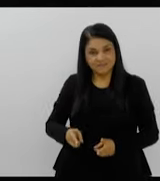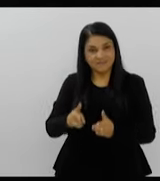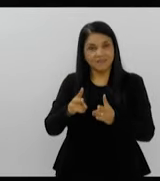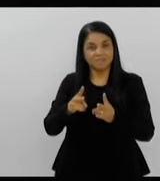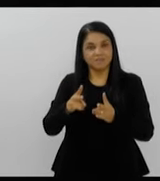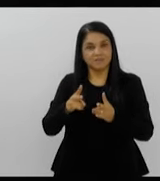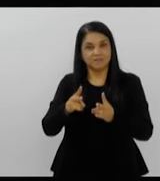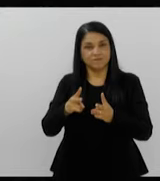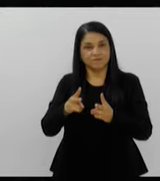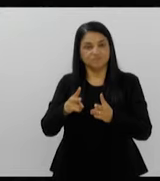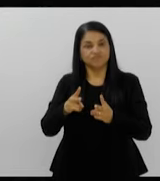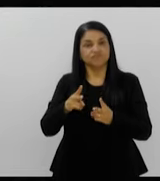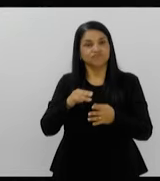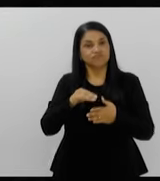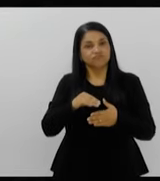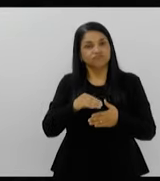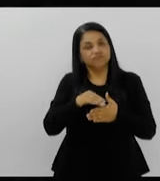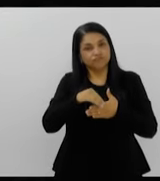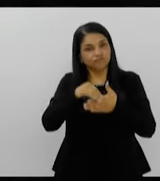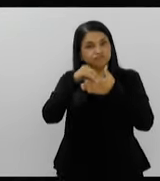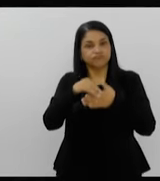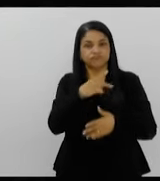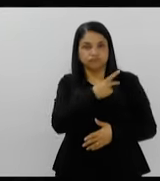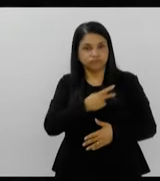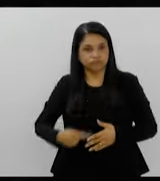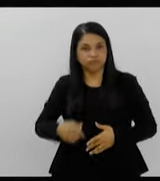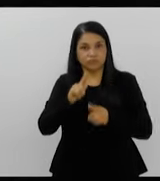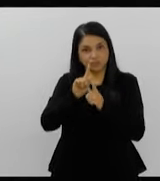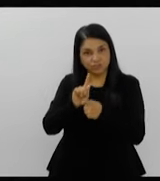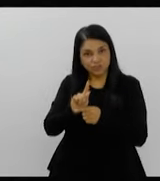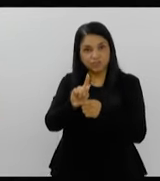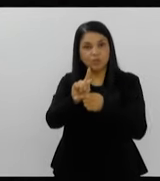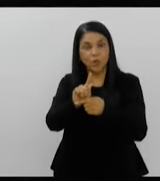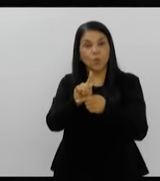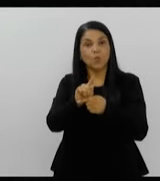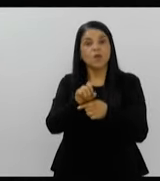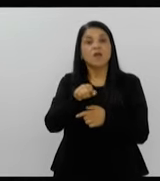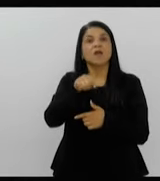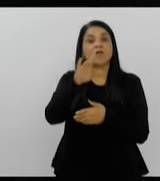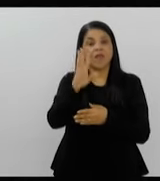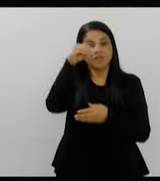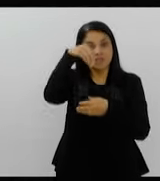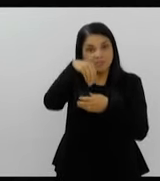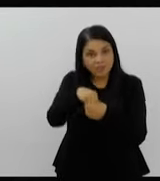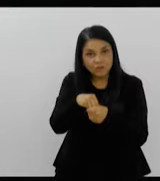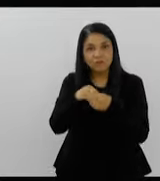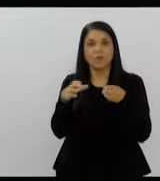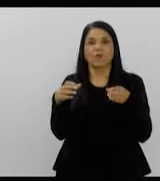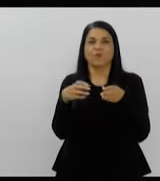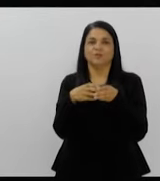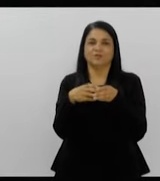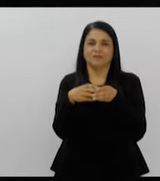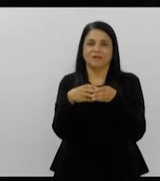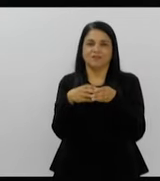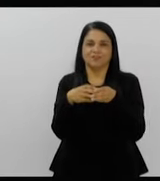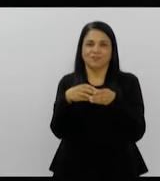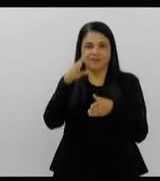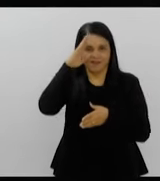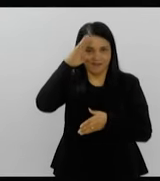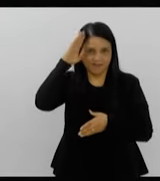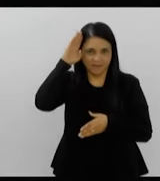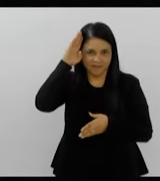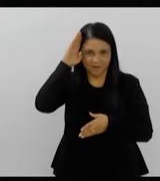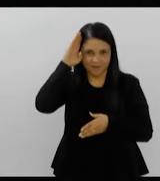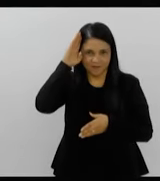dirigida, conduzida por pares que são reconhecidos da comunidade acadêmica. E é por tudo isso que